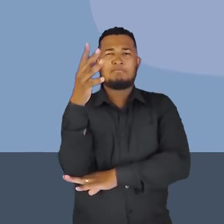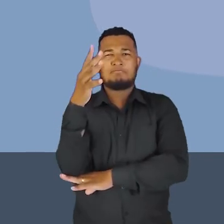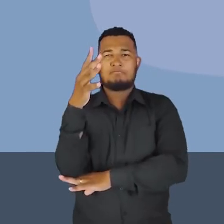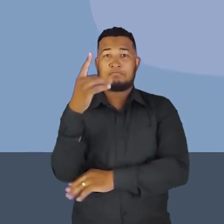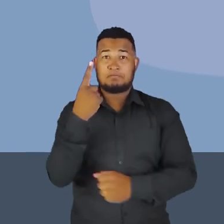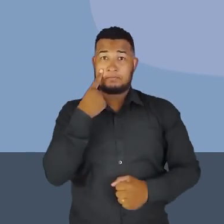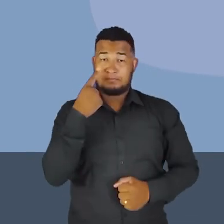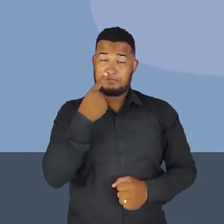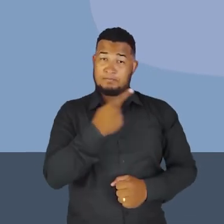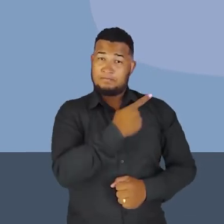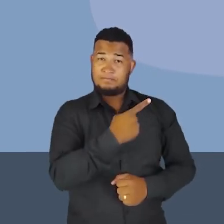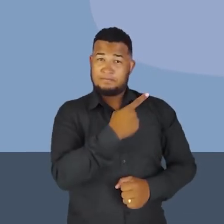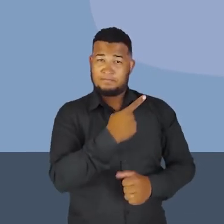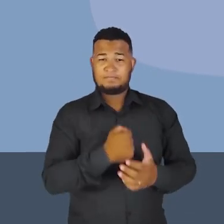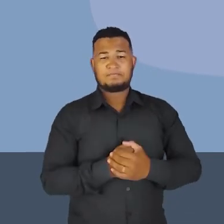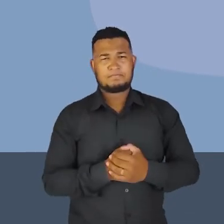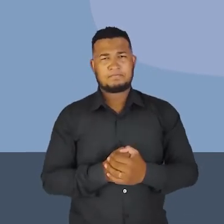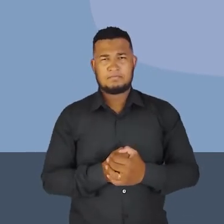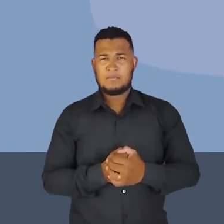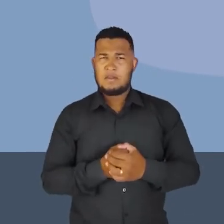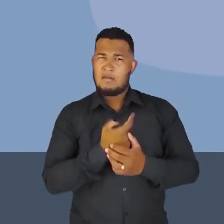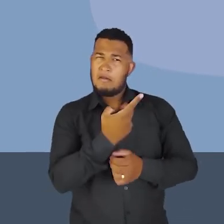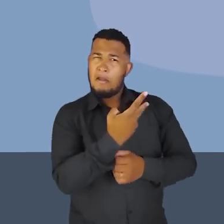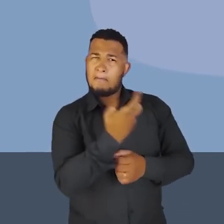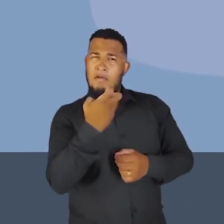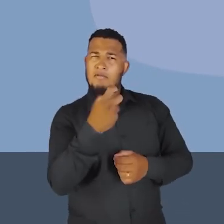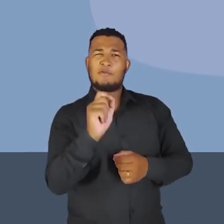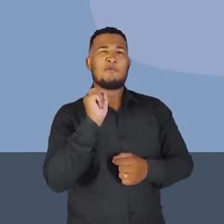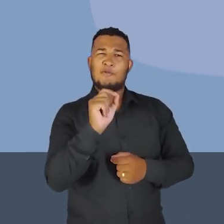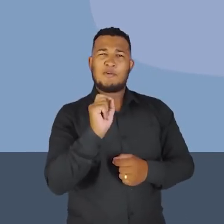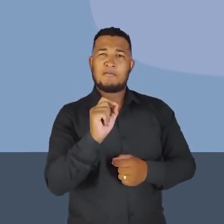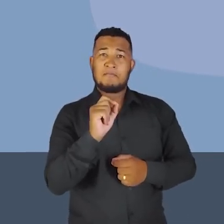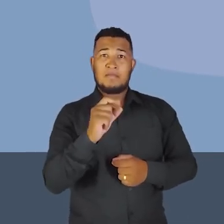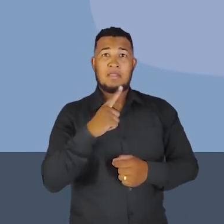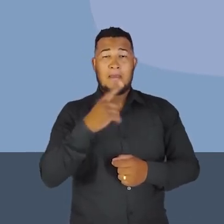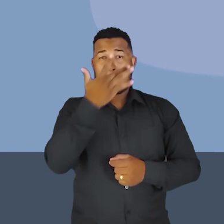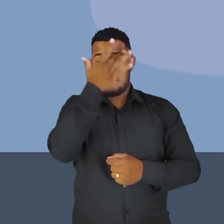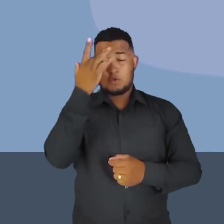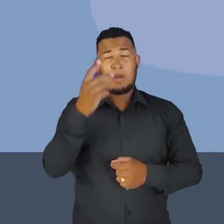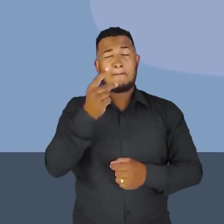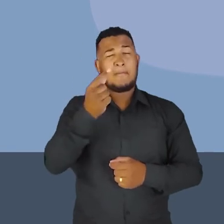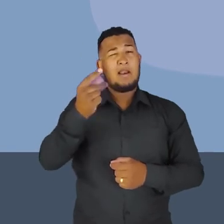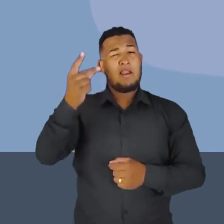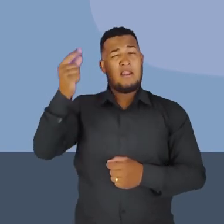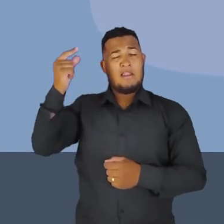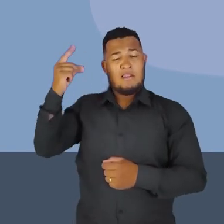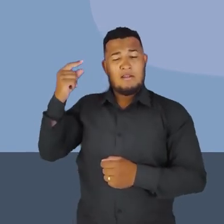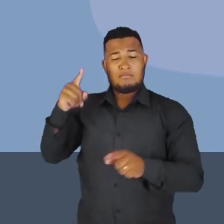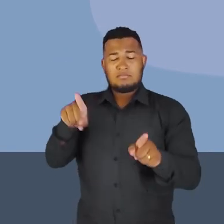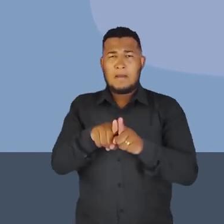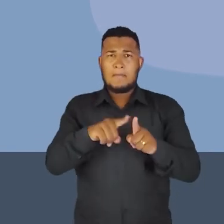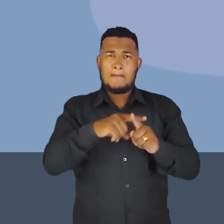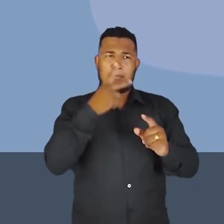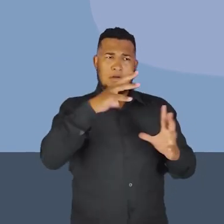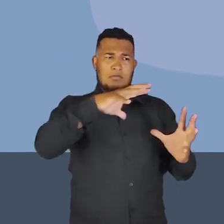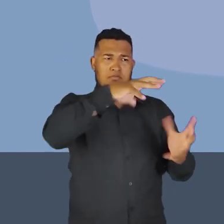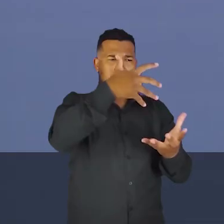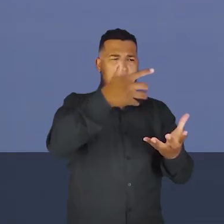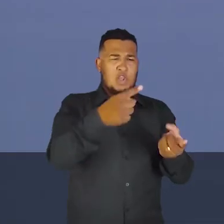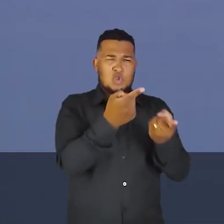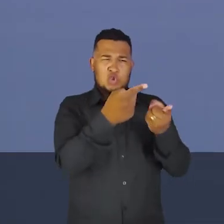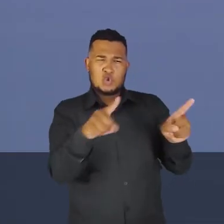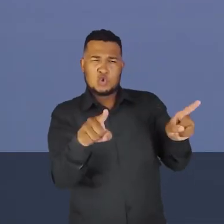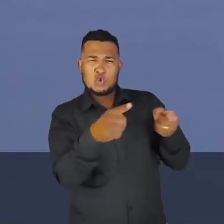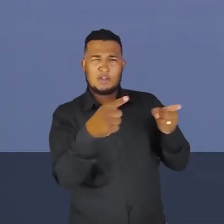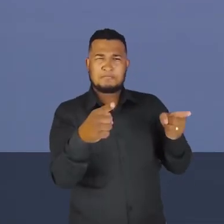imagem aqui. O que a gente consegue ver nessa imagem? Vocês conseguem ver aí que tem o homem das cavernas aí com o planeta Terra sendo assado, como churrasco. O